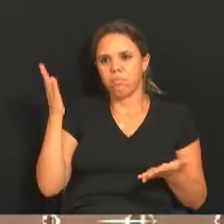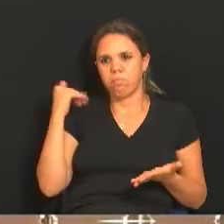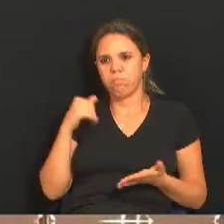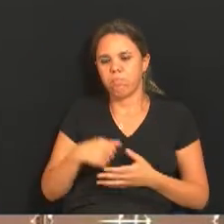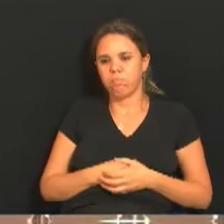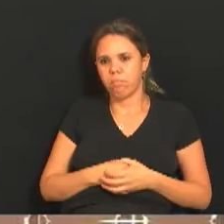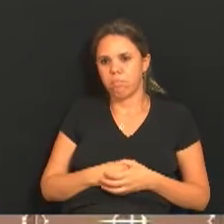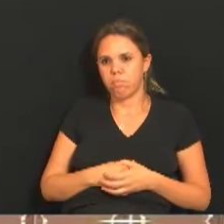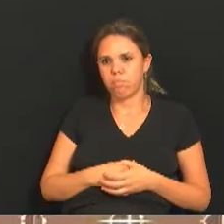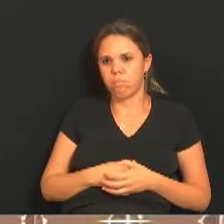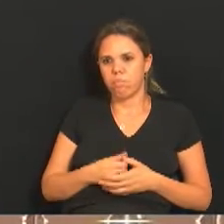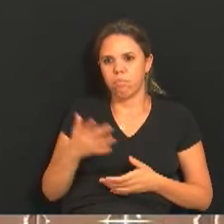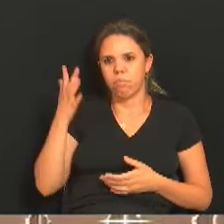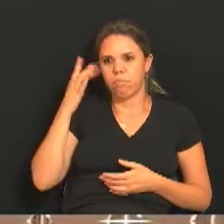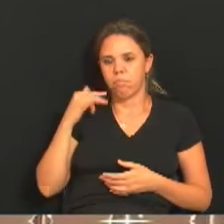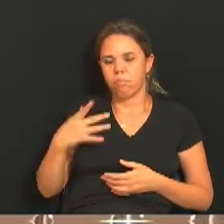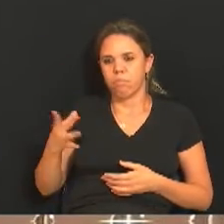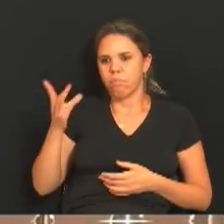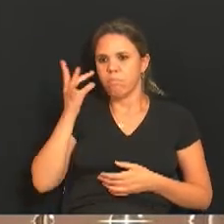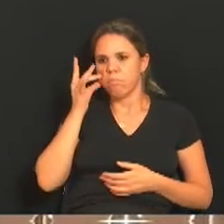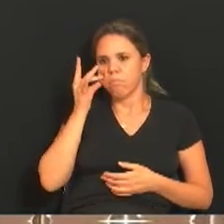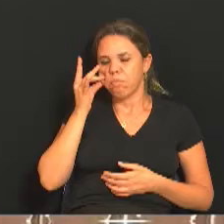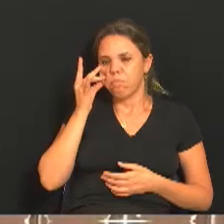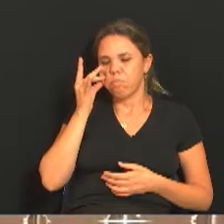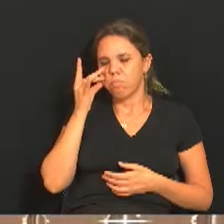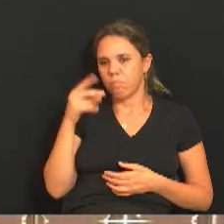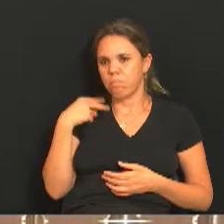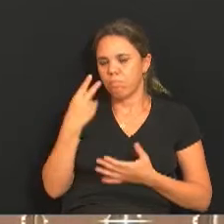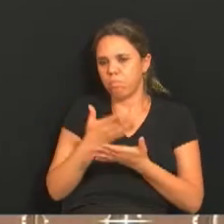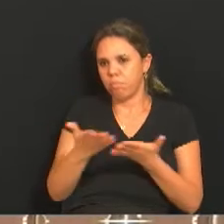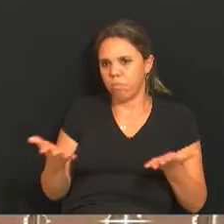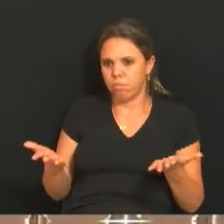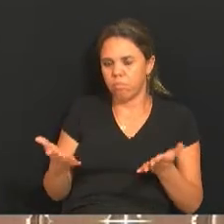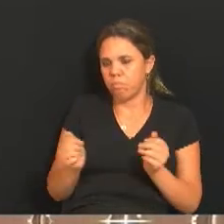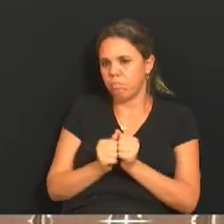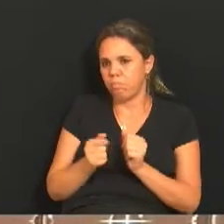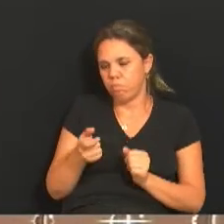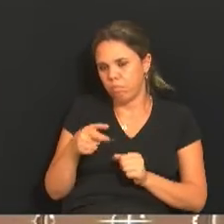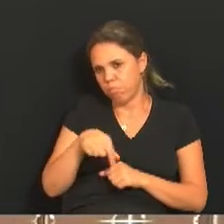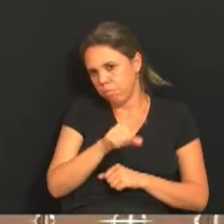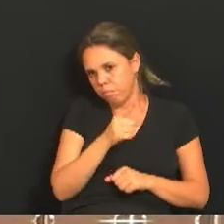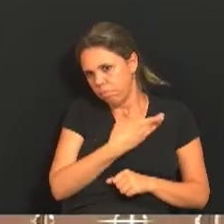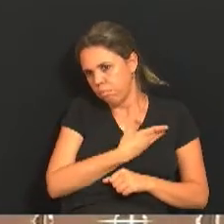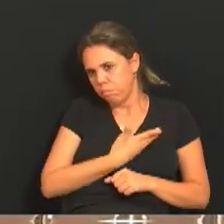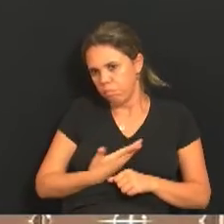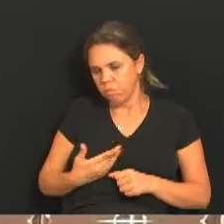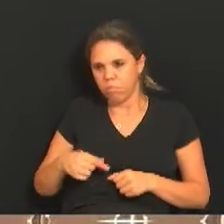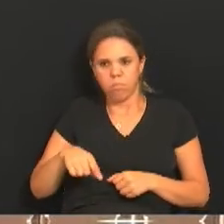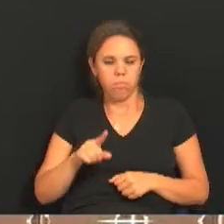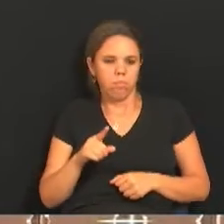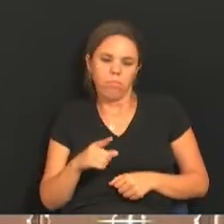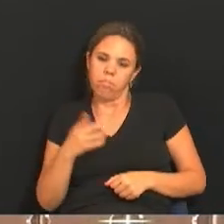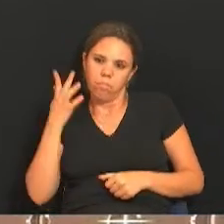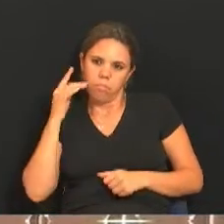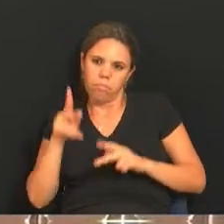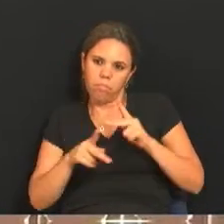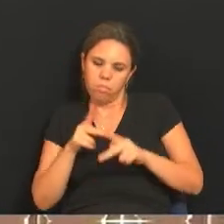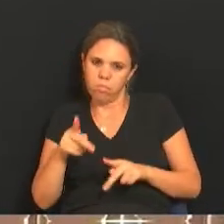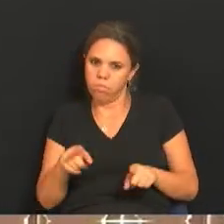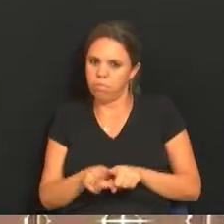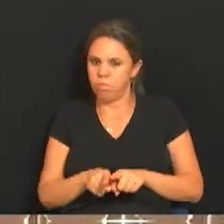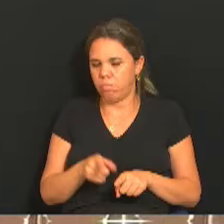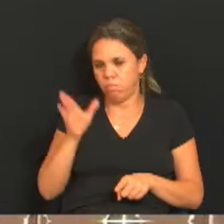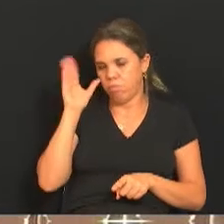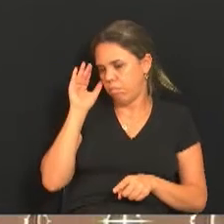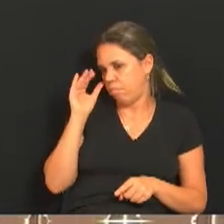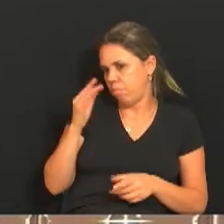Donizete, que amanhã eu vou estar presente também, outros vereadores também vão estar, outras autoridades, né? Acho que a população também, empresários,